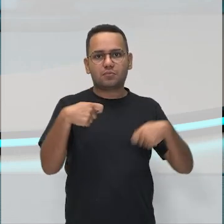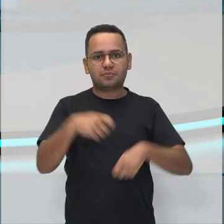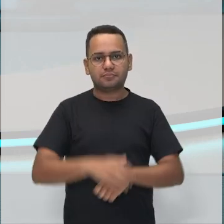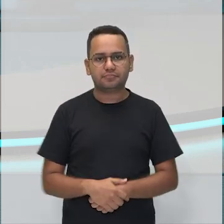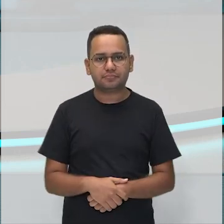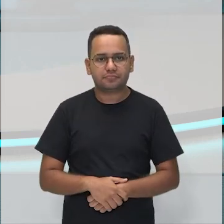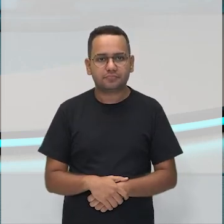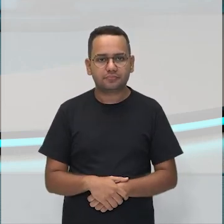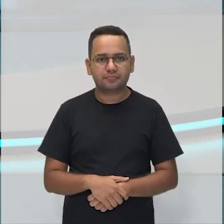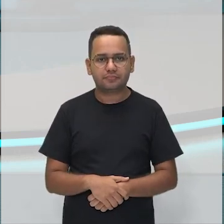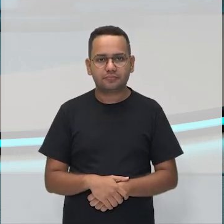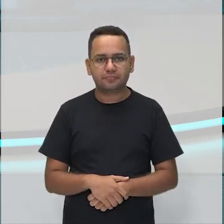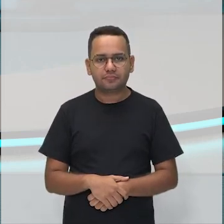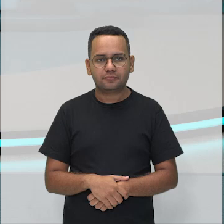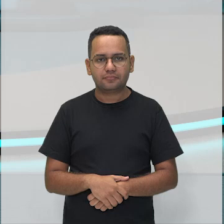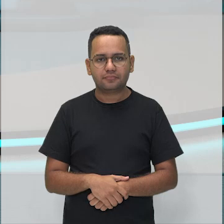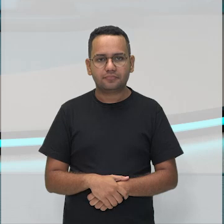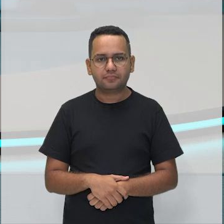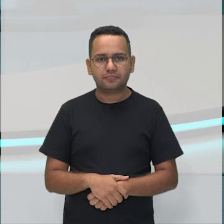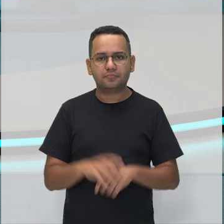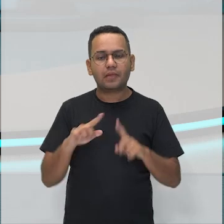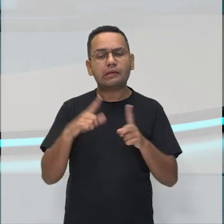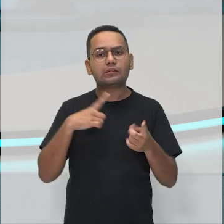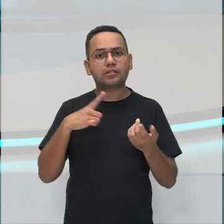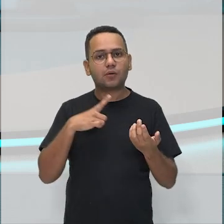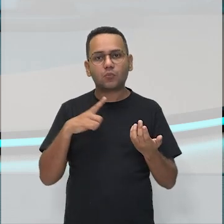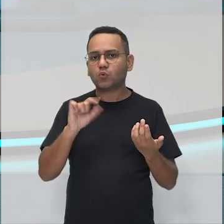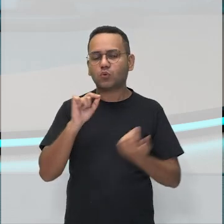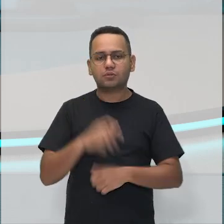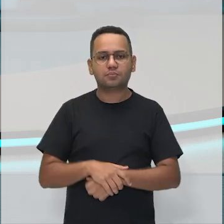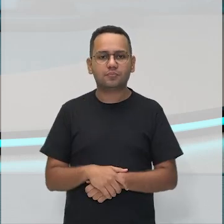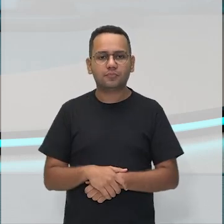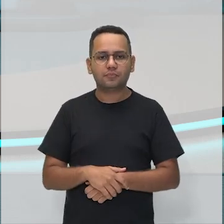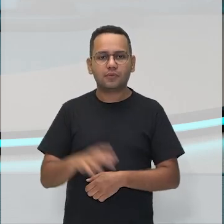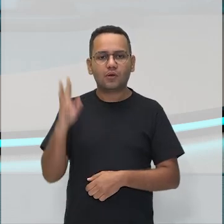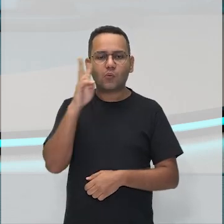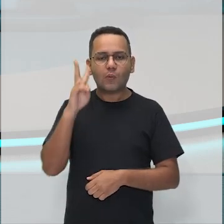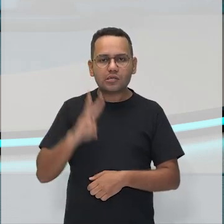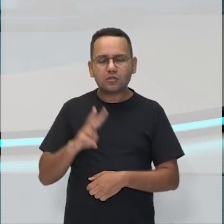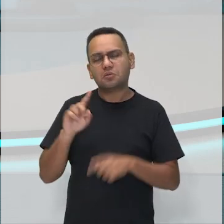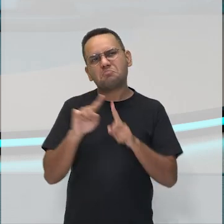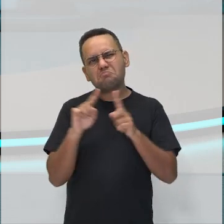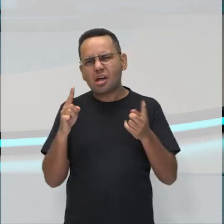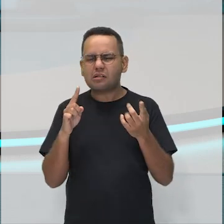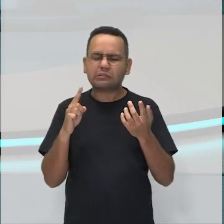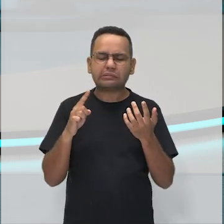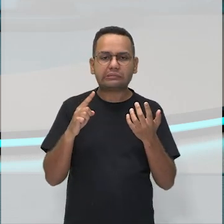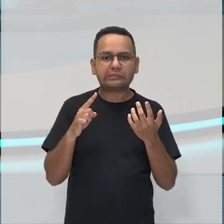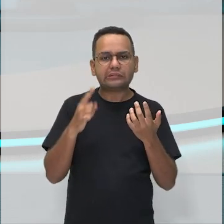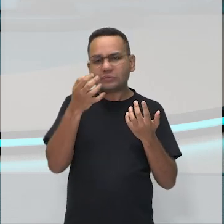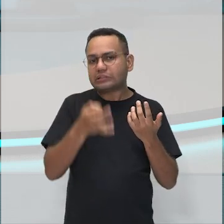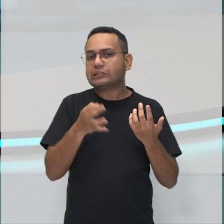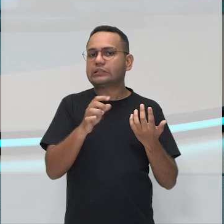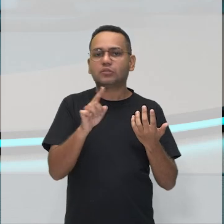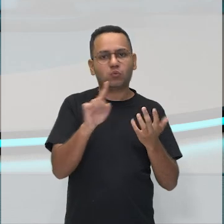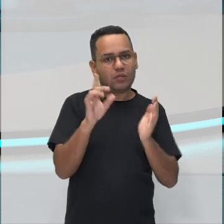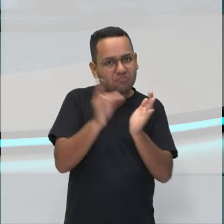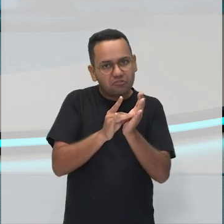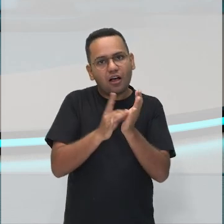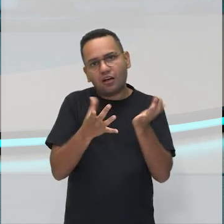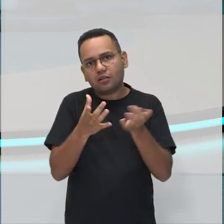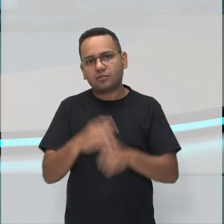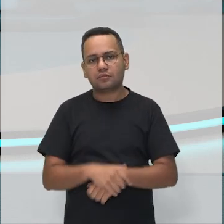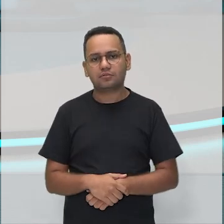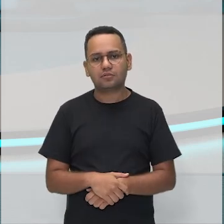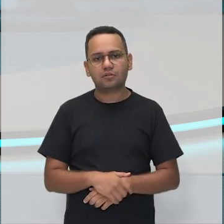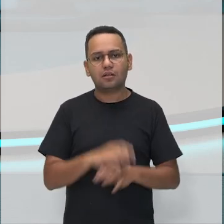essa história e bem sabemos que não é uma verdade tão grande assim. Muitos vieram, conseguiram fazer ali